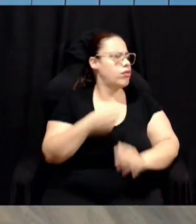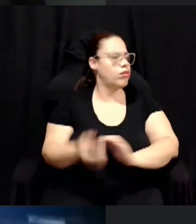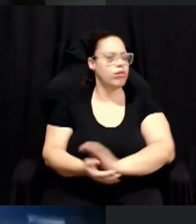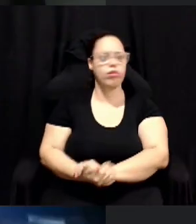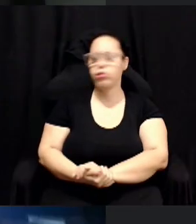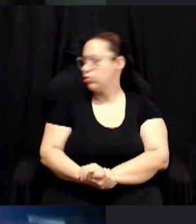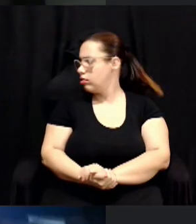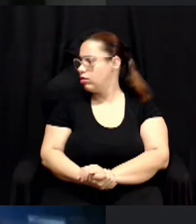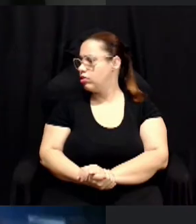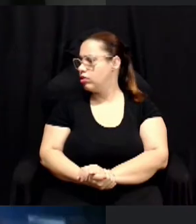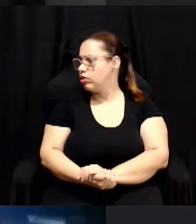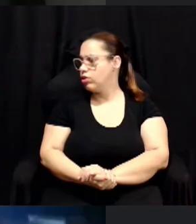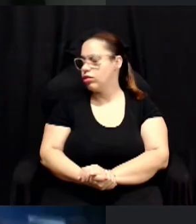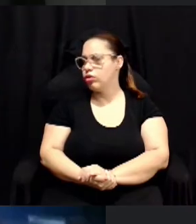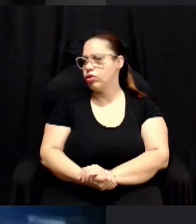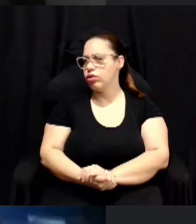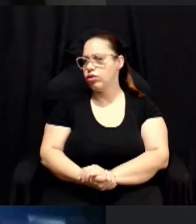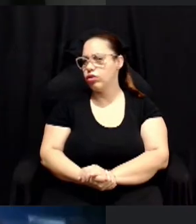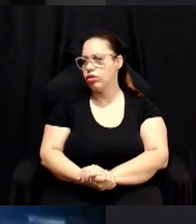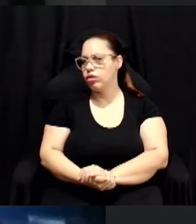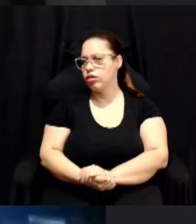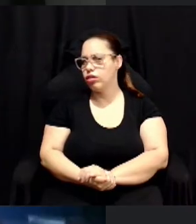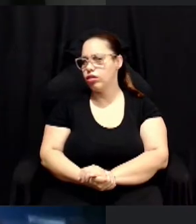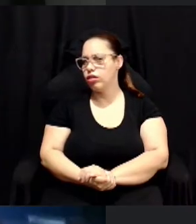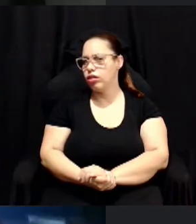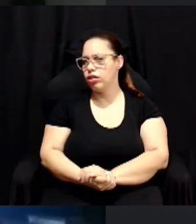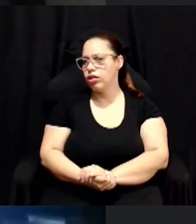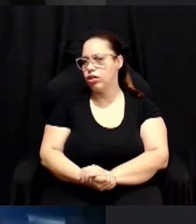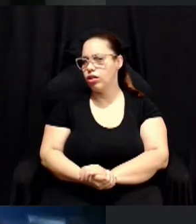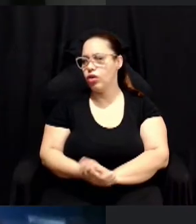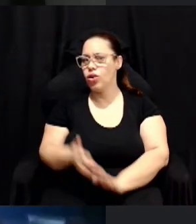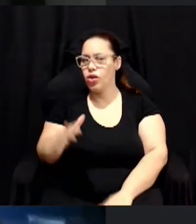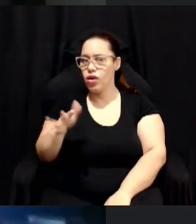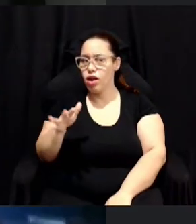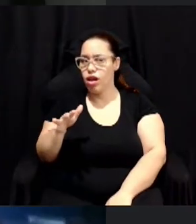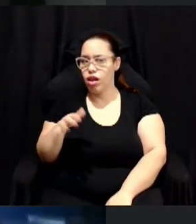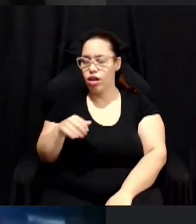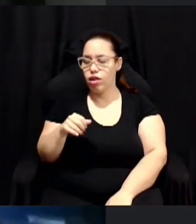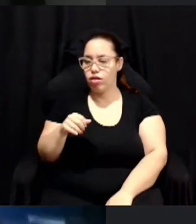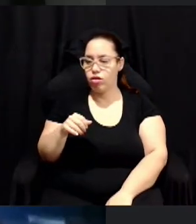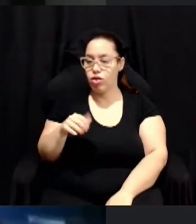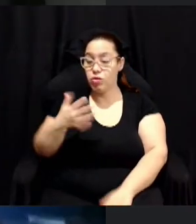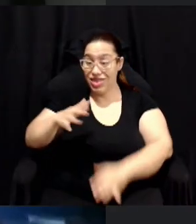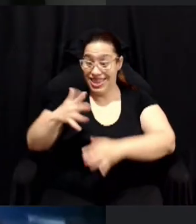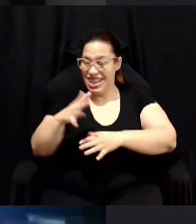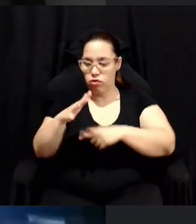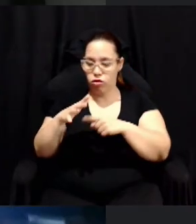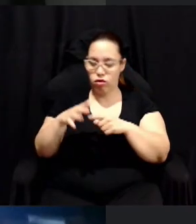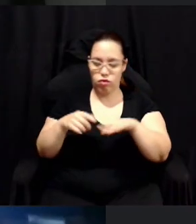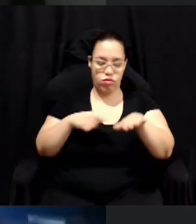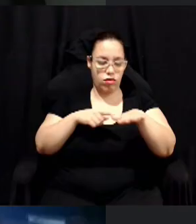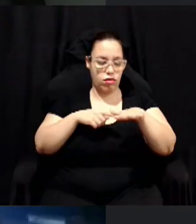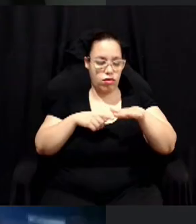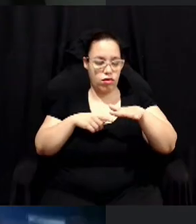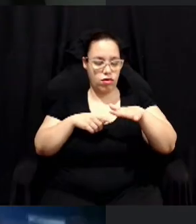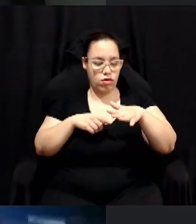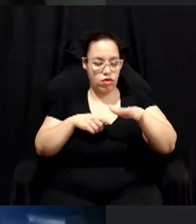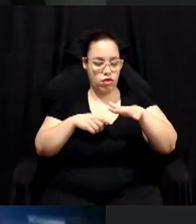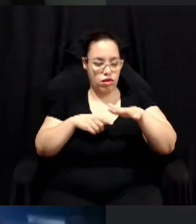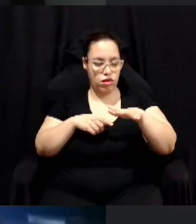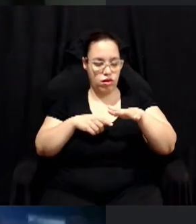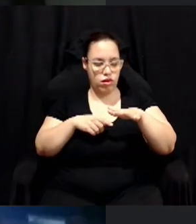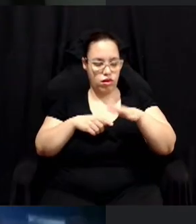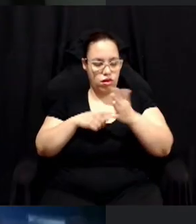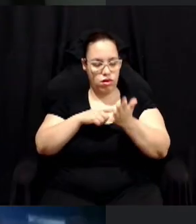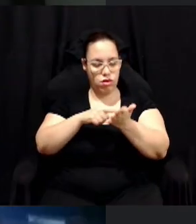Foi um leve, não era um tremor, era uma vibração na minha mão esquerda, uma vibração interna. Como eu trabalhava com